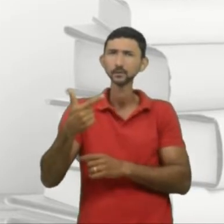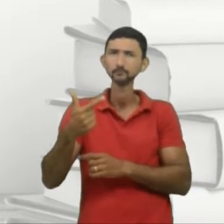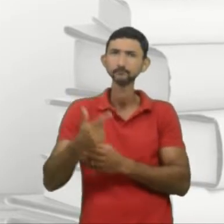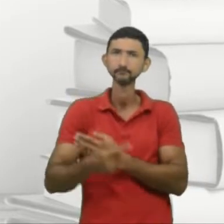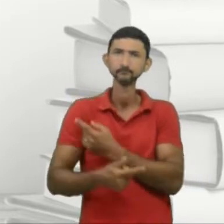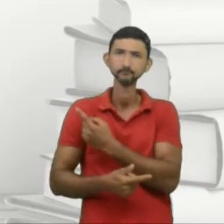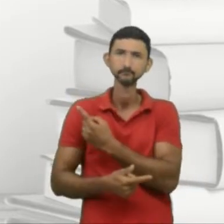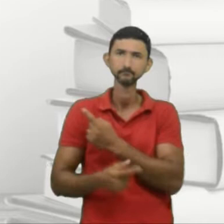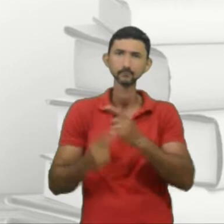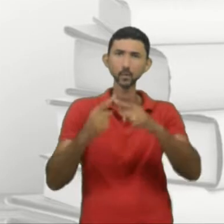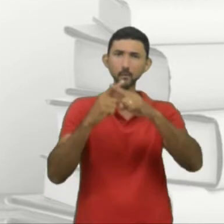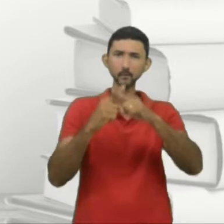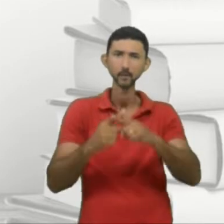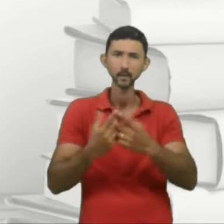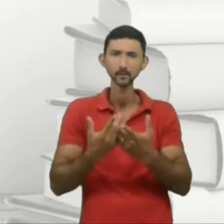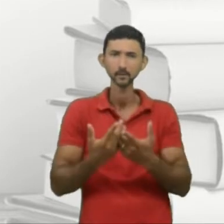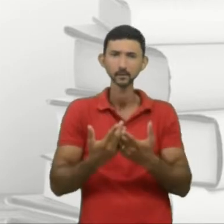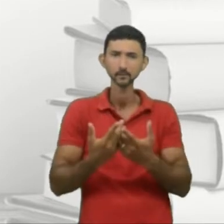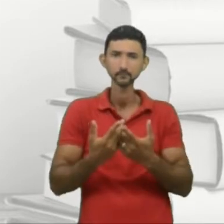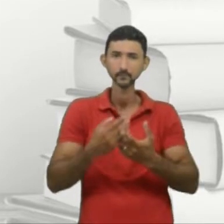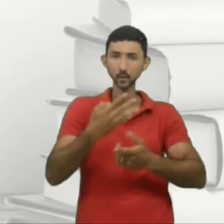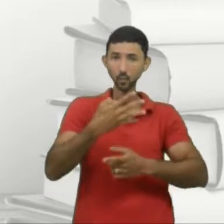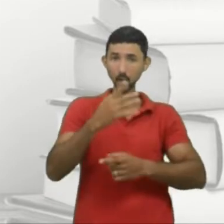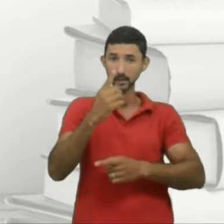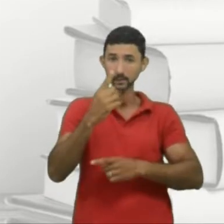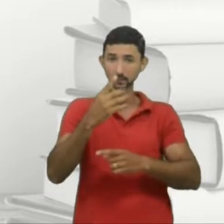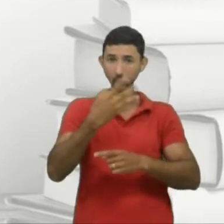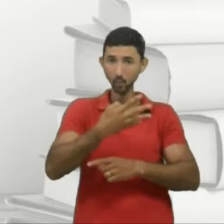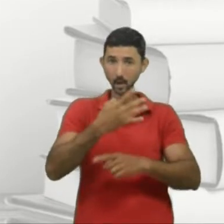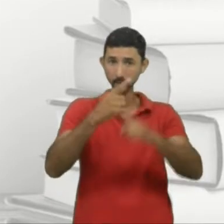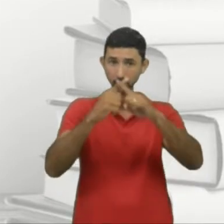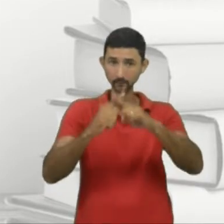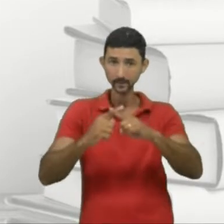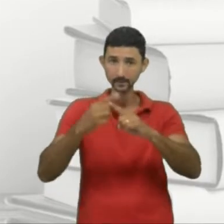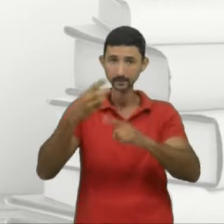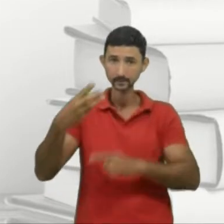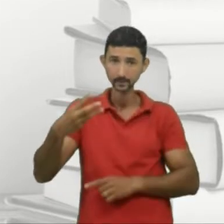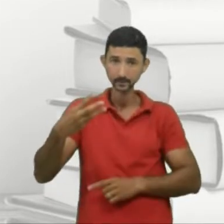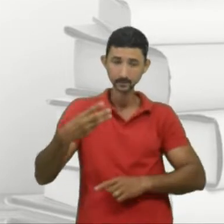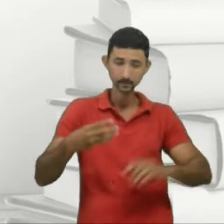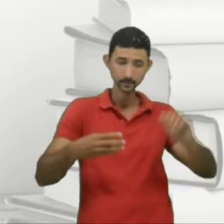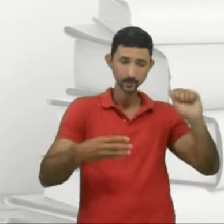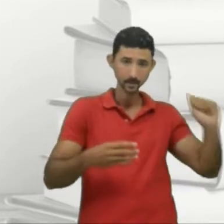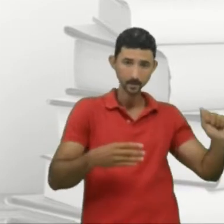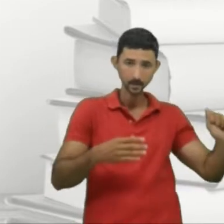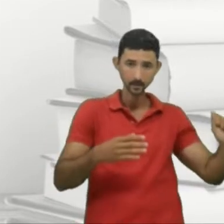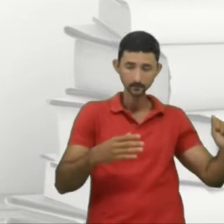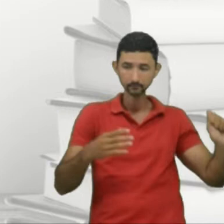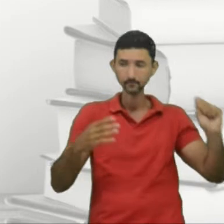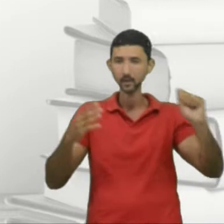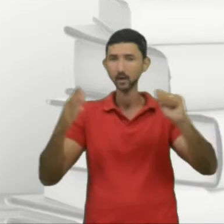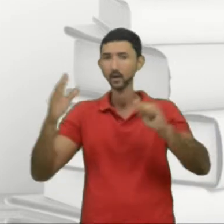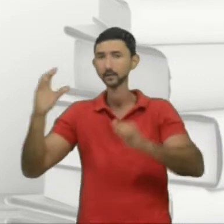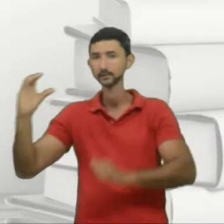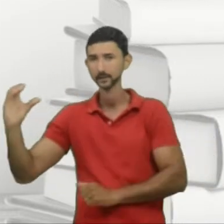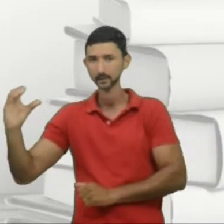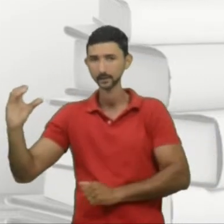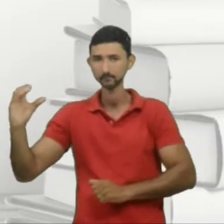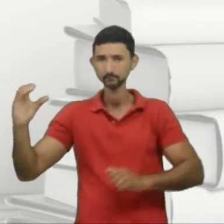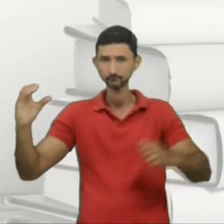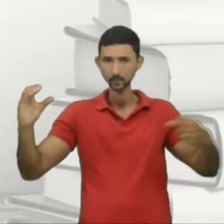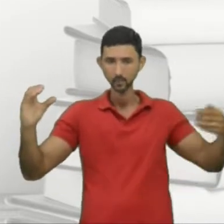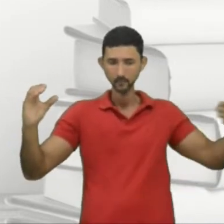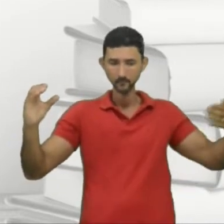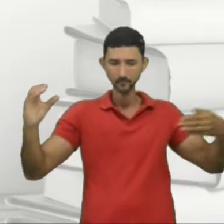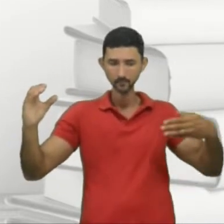aí uma multiplicação, 4 vezes 3. De sair da cidade A e chegar à cidade C, passando pela